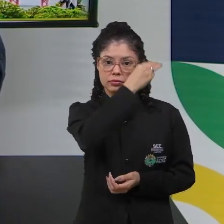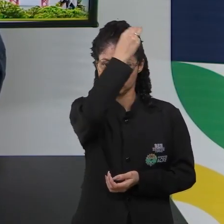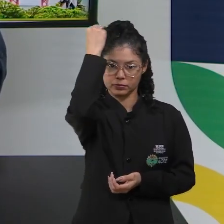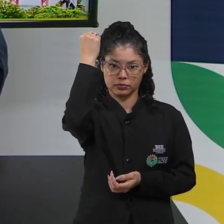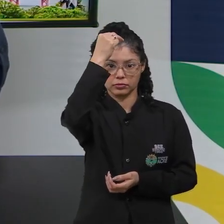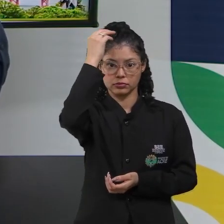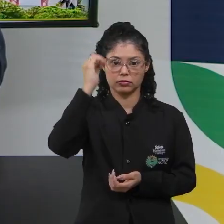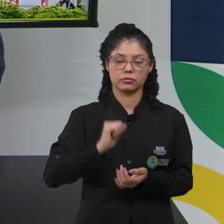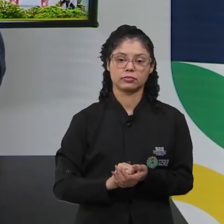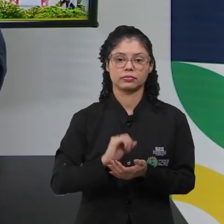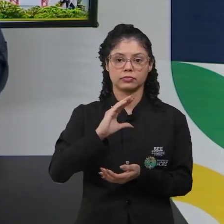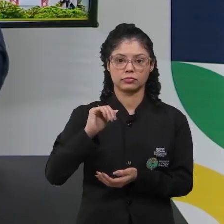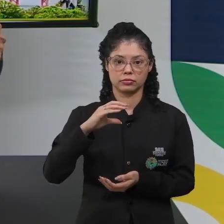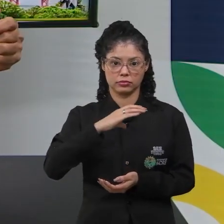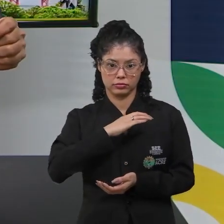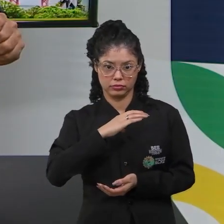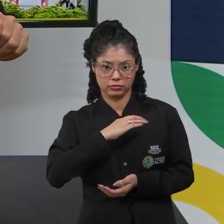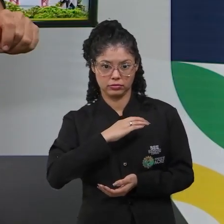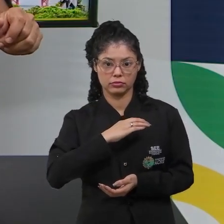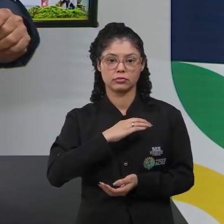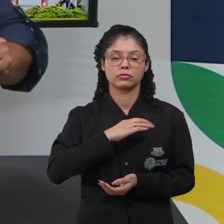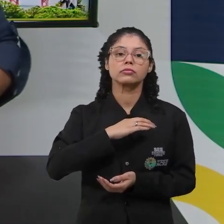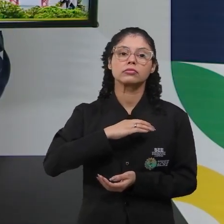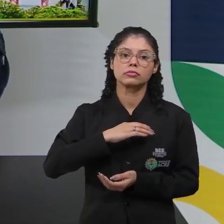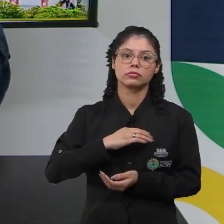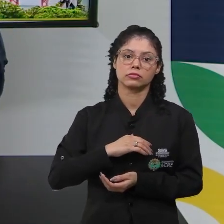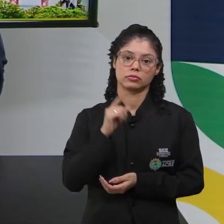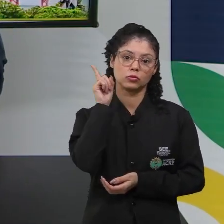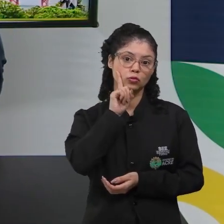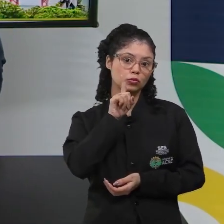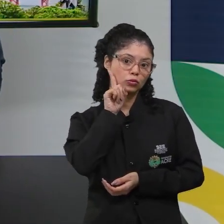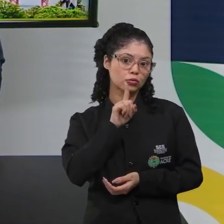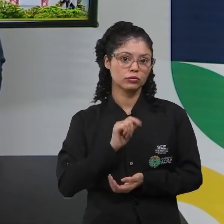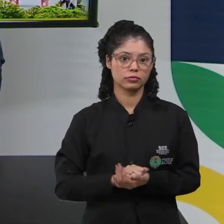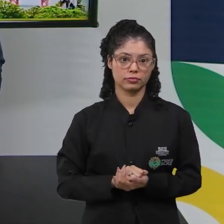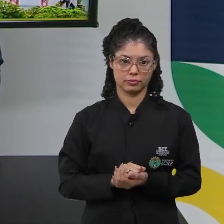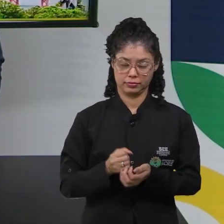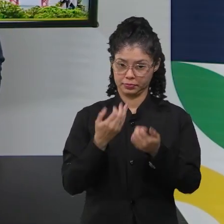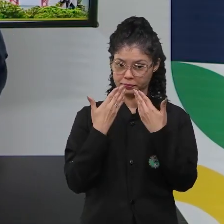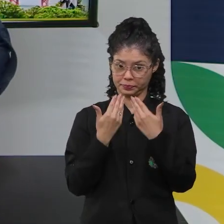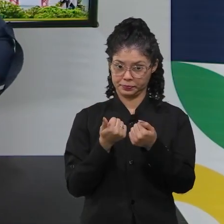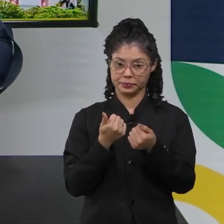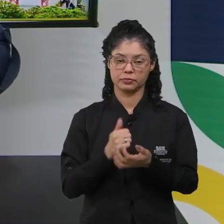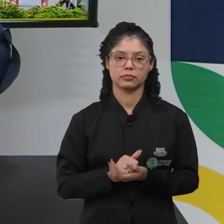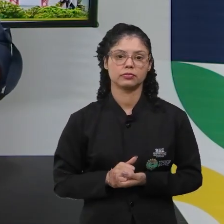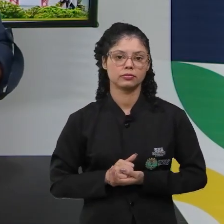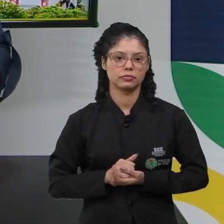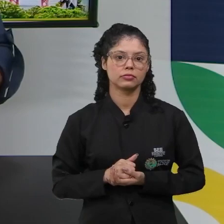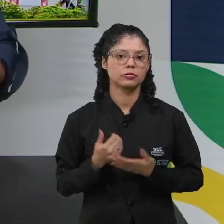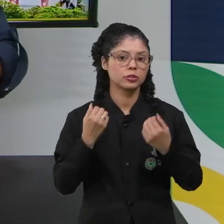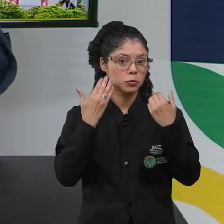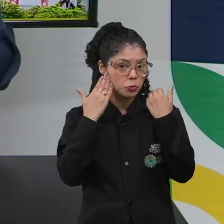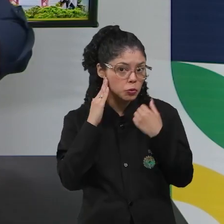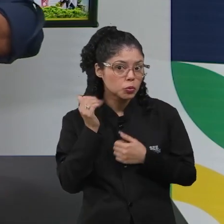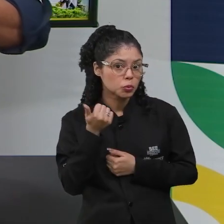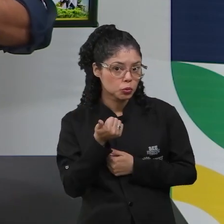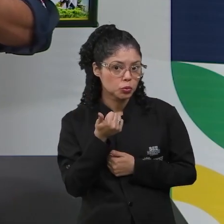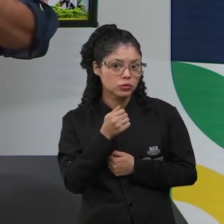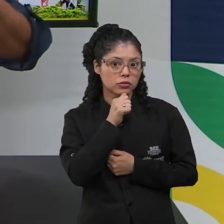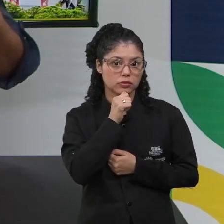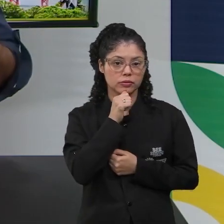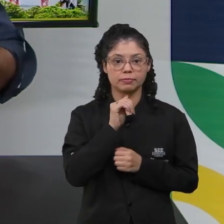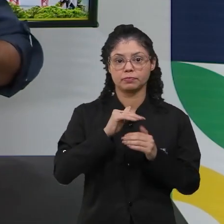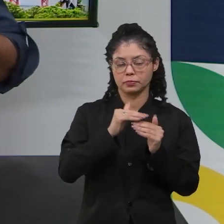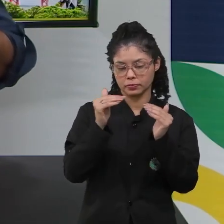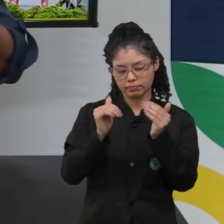Canadá e Estados Unidos para sediar a Copa do Mundo de futebol. Beleza? Tranquilo? Compreenderam que por